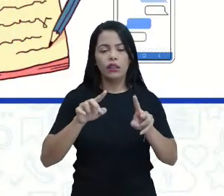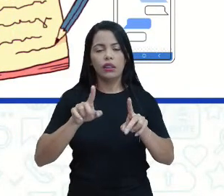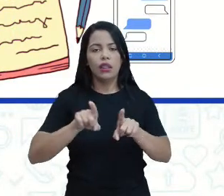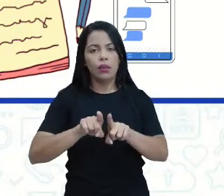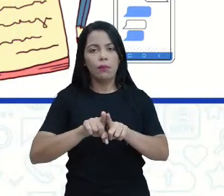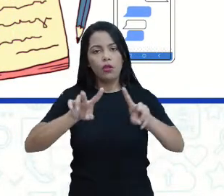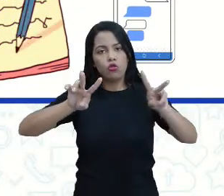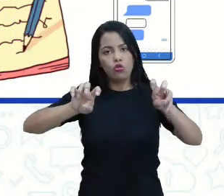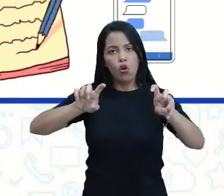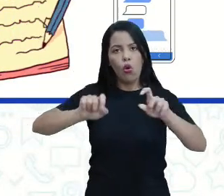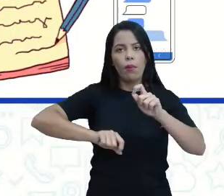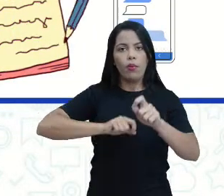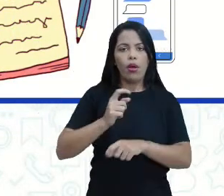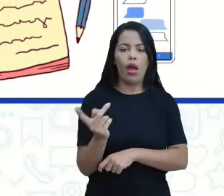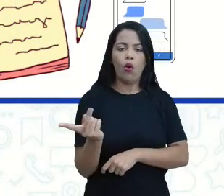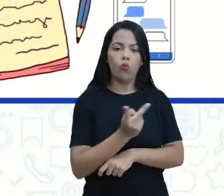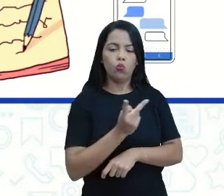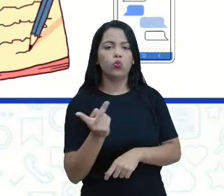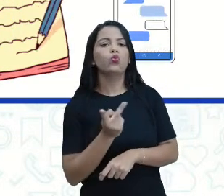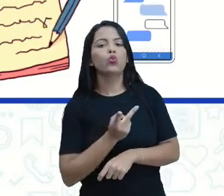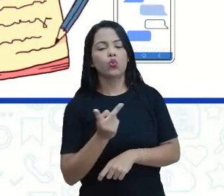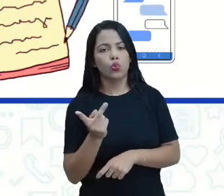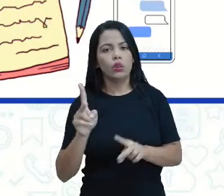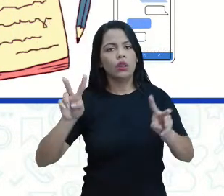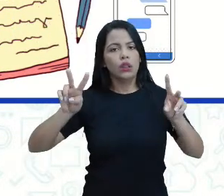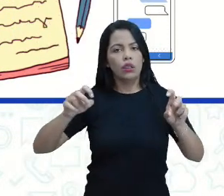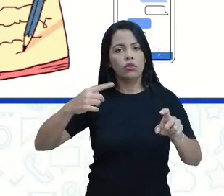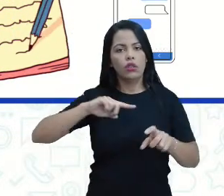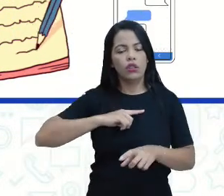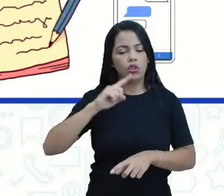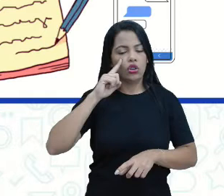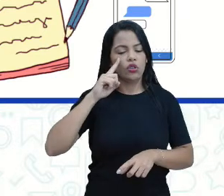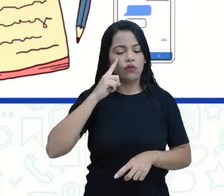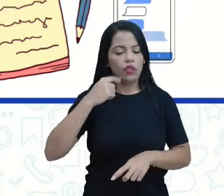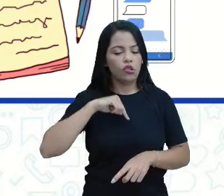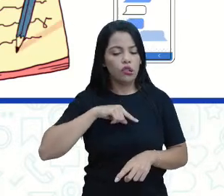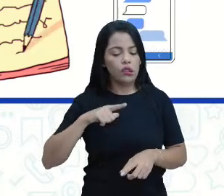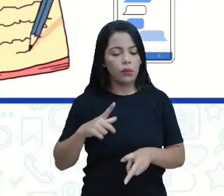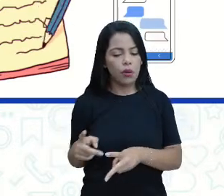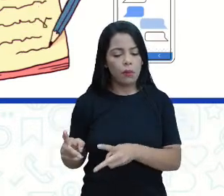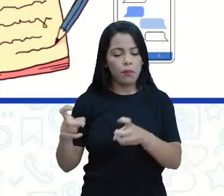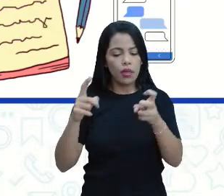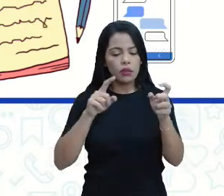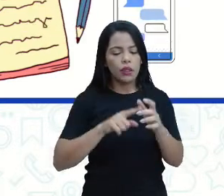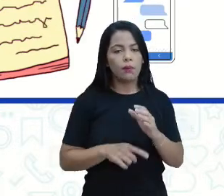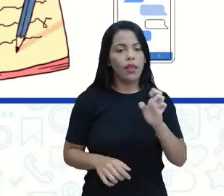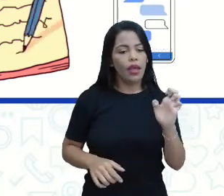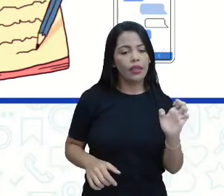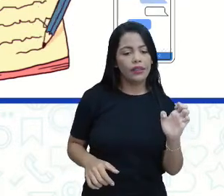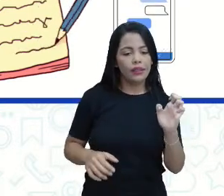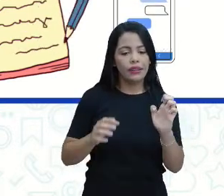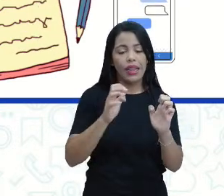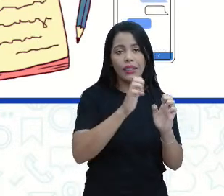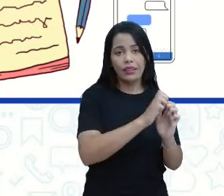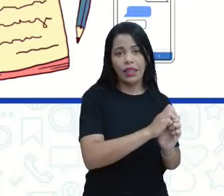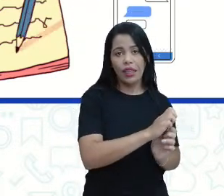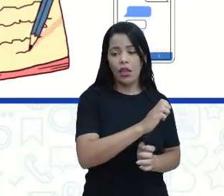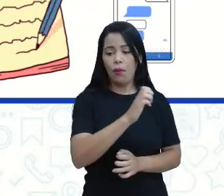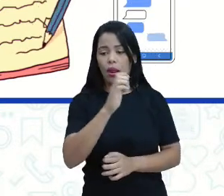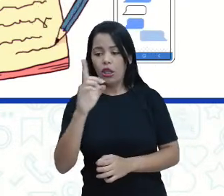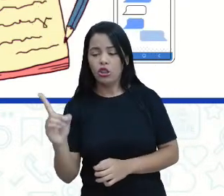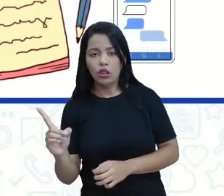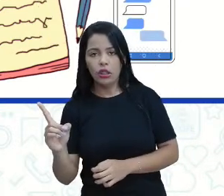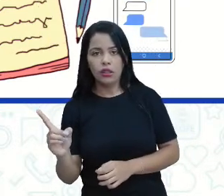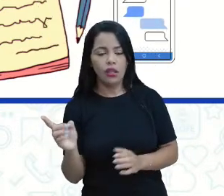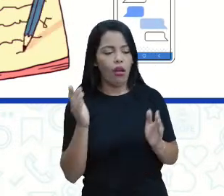grandezas que estão sendo analisadas, né? A gente sempre analisa aí um gráfico da esquerda para a direita. Então você pode ver aí que no